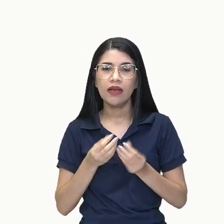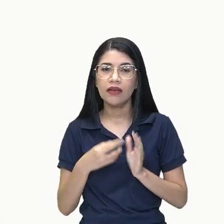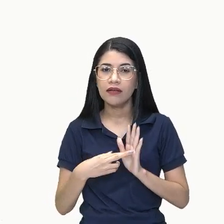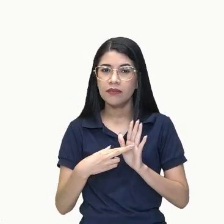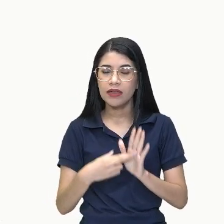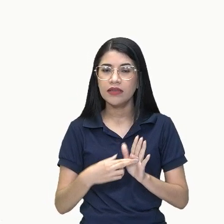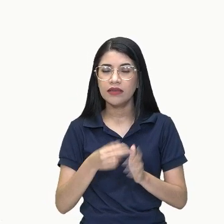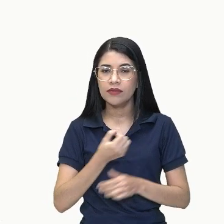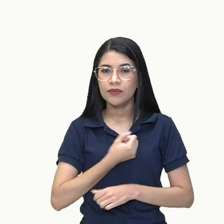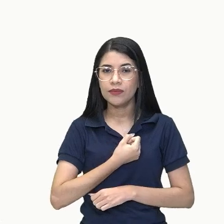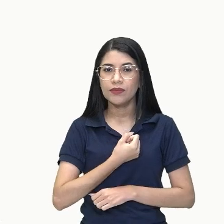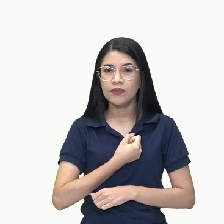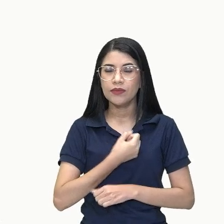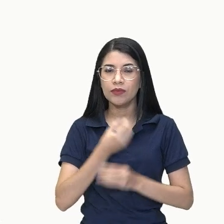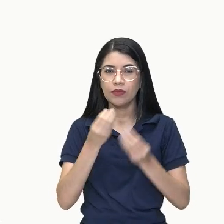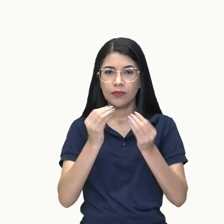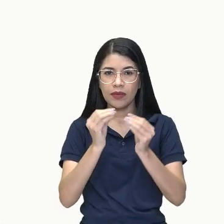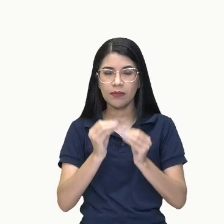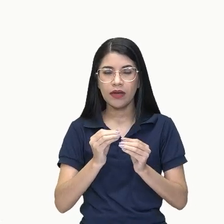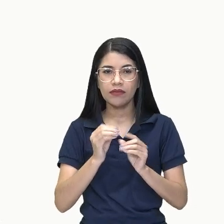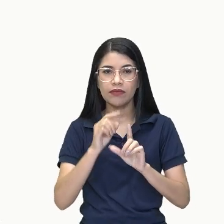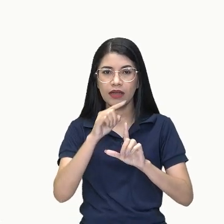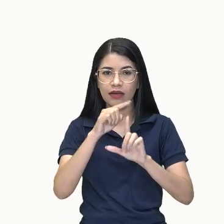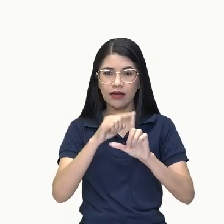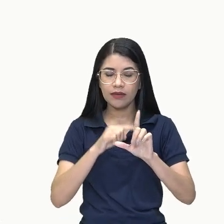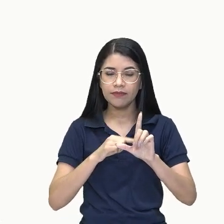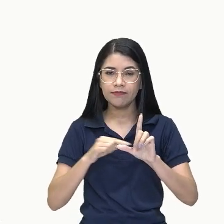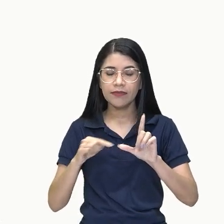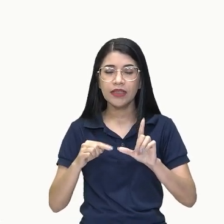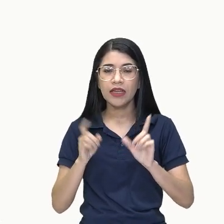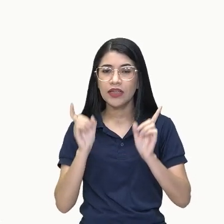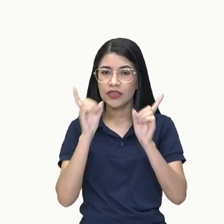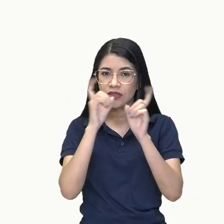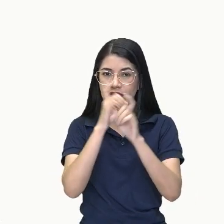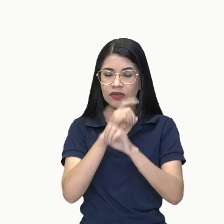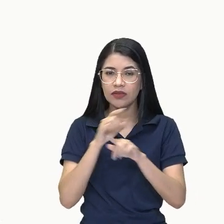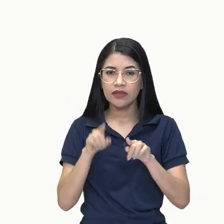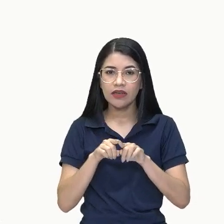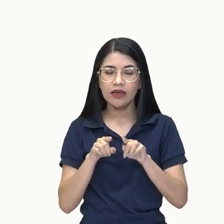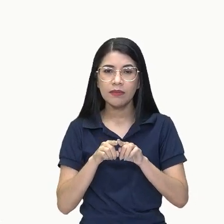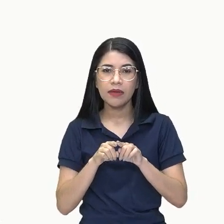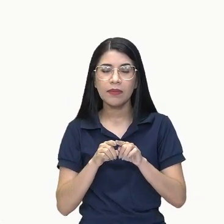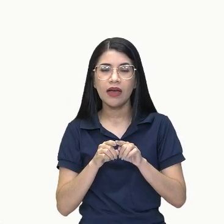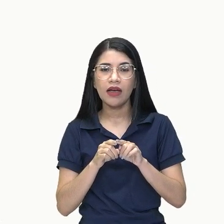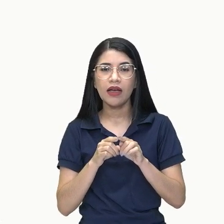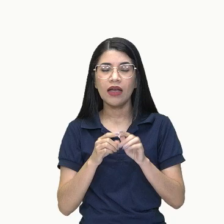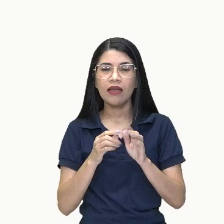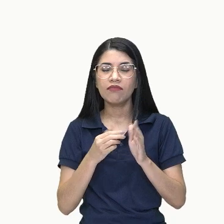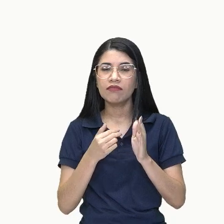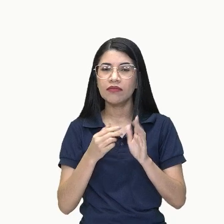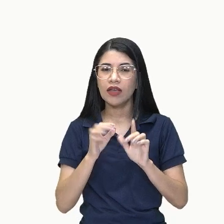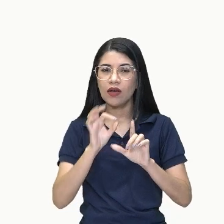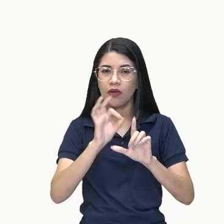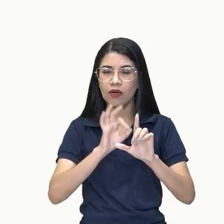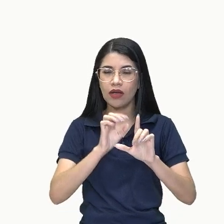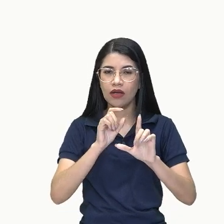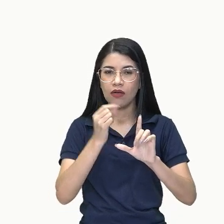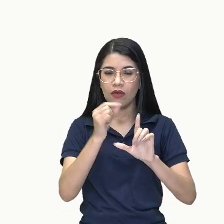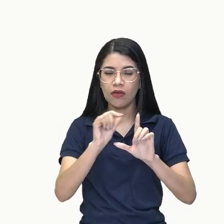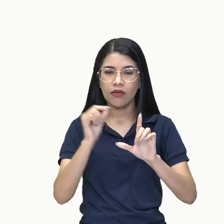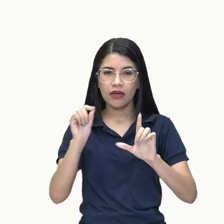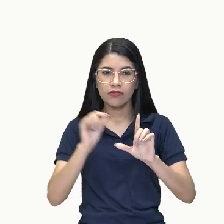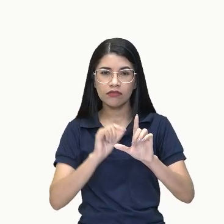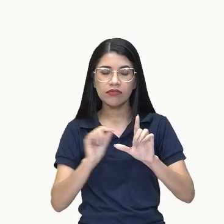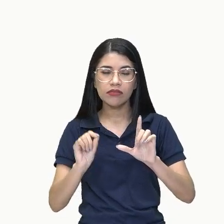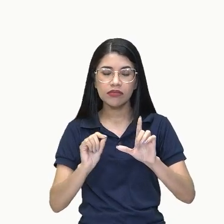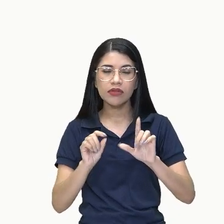representação numérica, você vai ter dificuldade na hora de criar, de desenhar, porque sim, você vai desenhar aí o